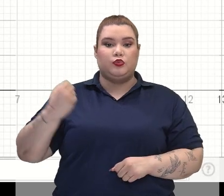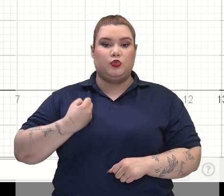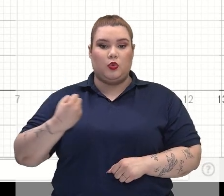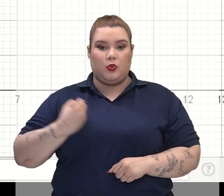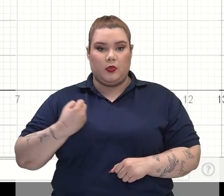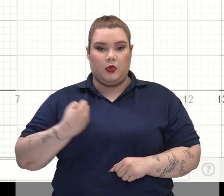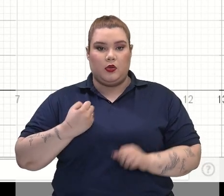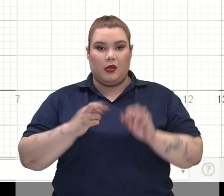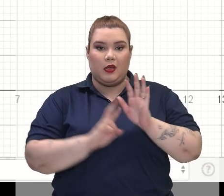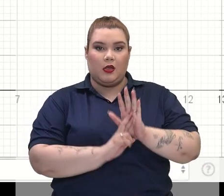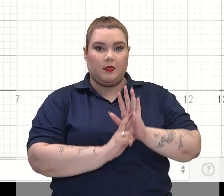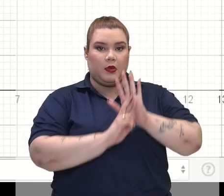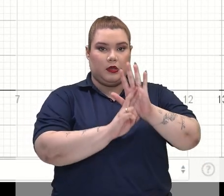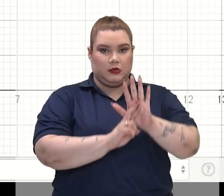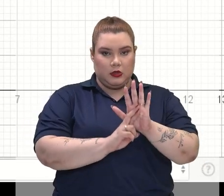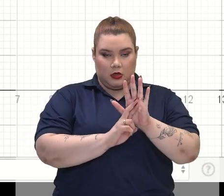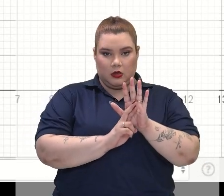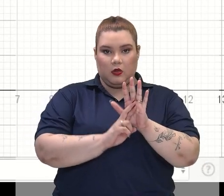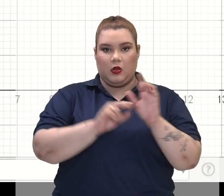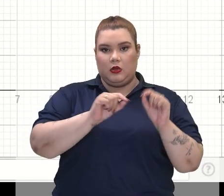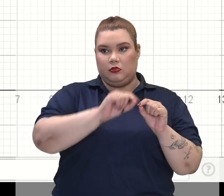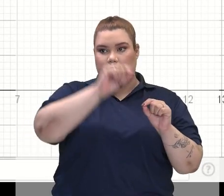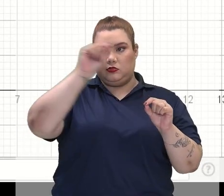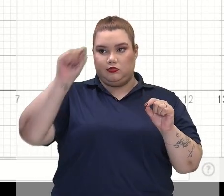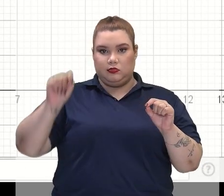do centro dessa circunferência.